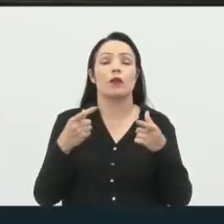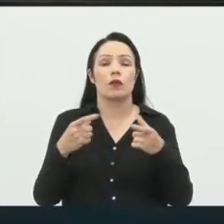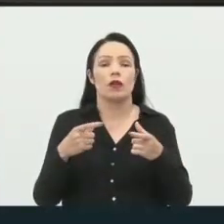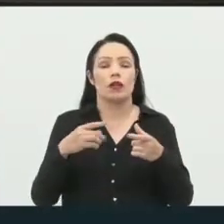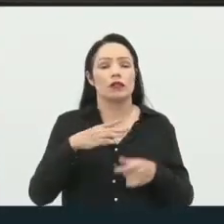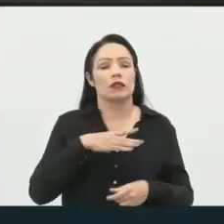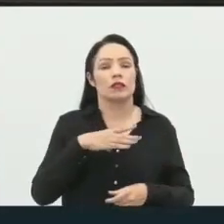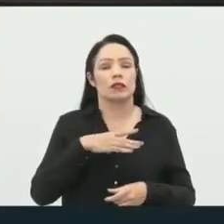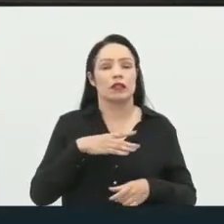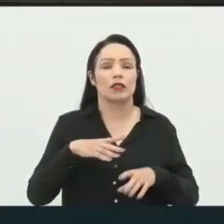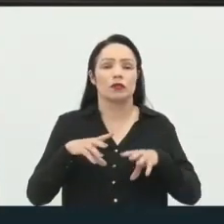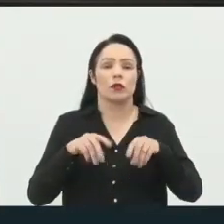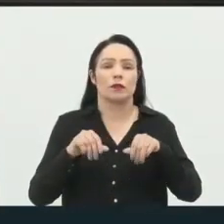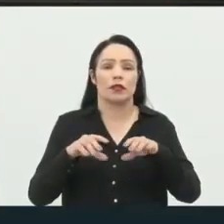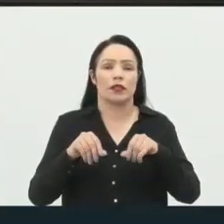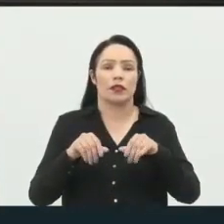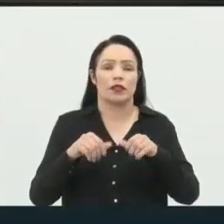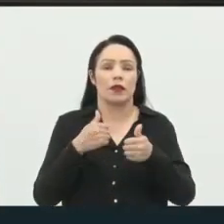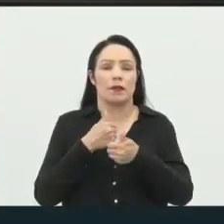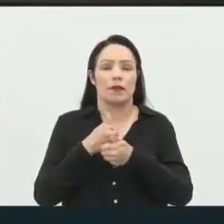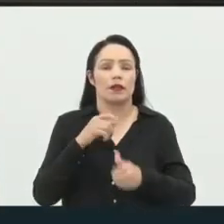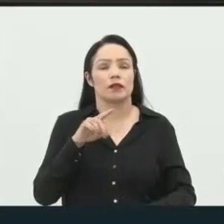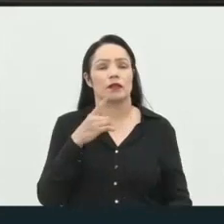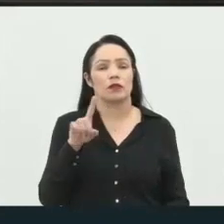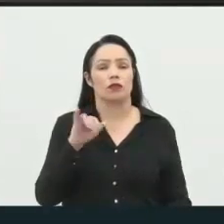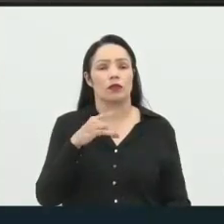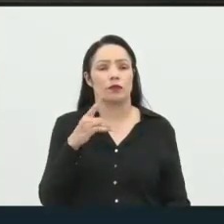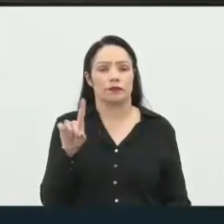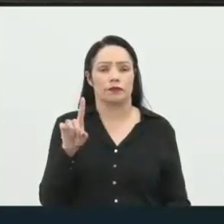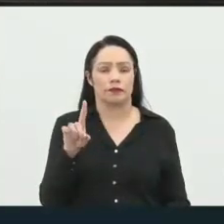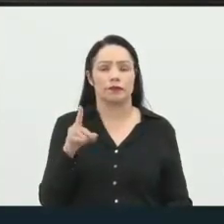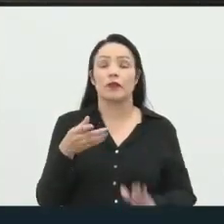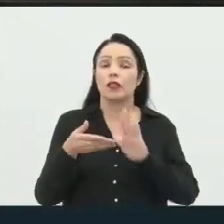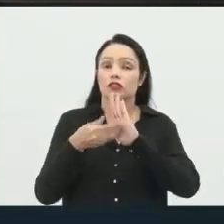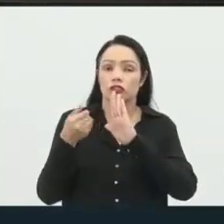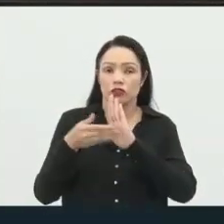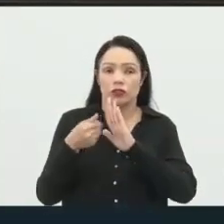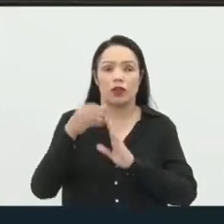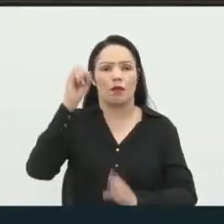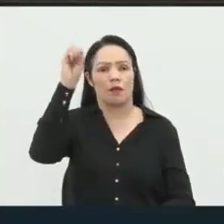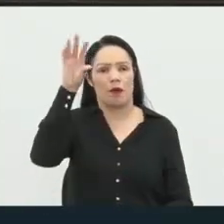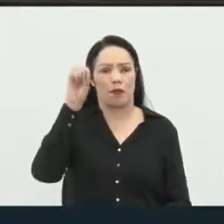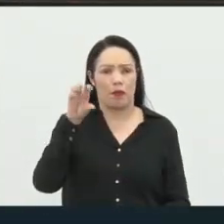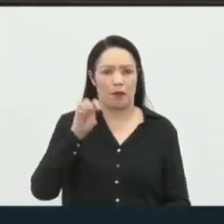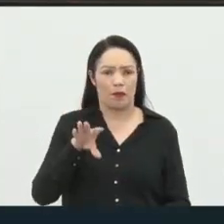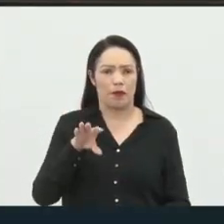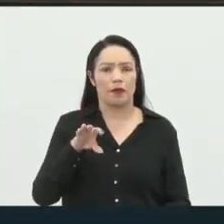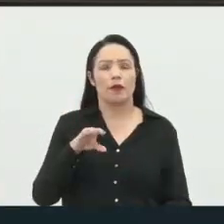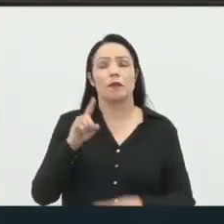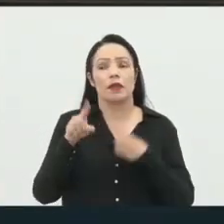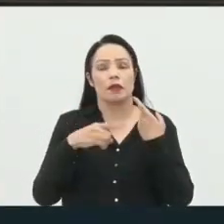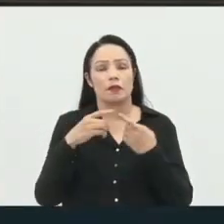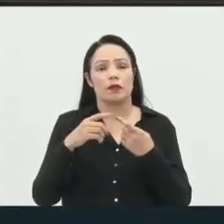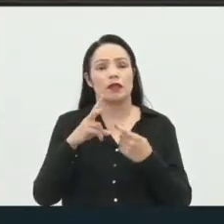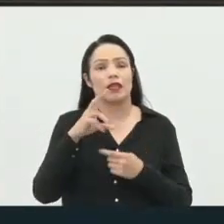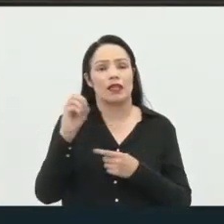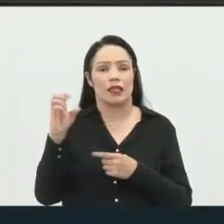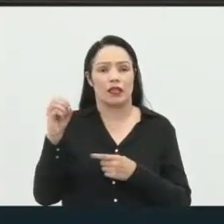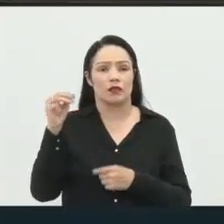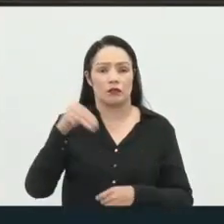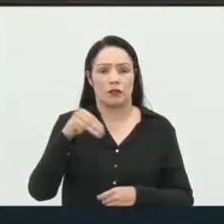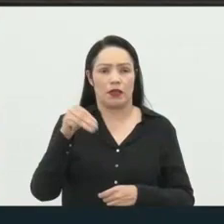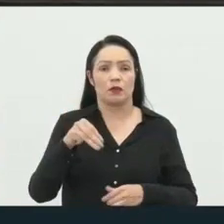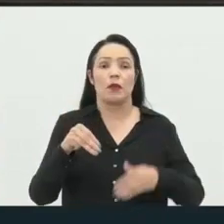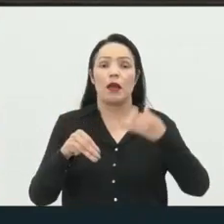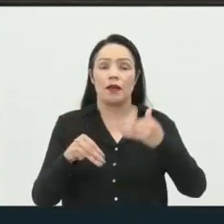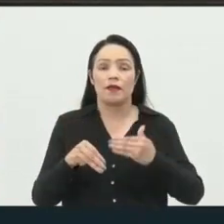e Jardim São João então remover aquele farol aonde está para mais 500 metros à frente